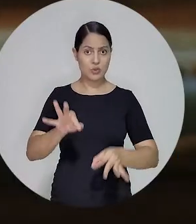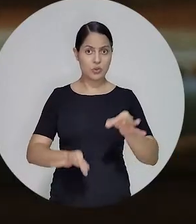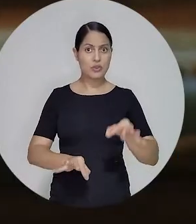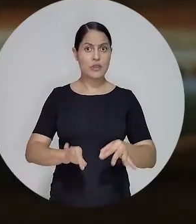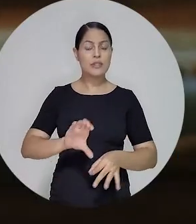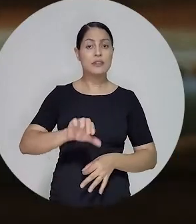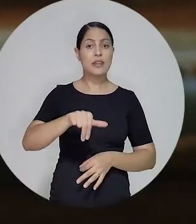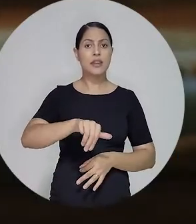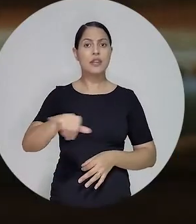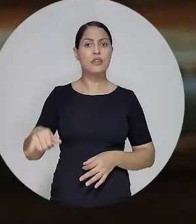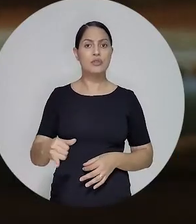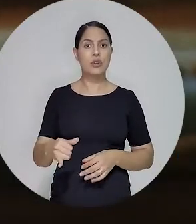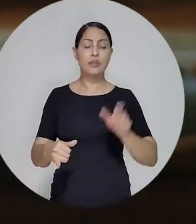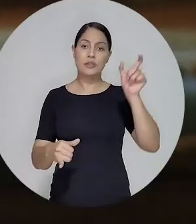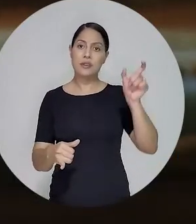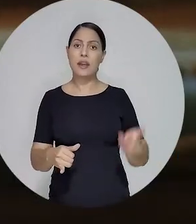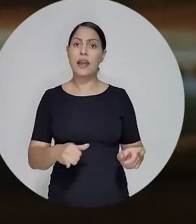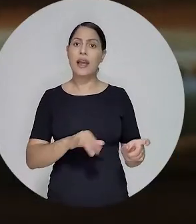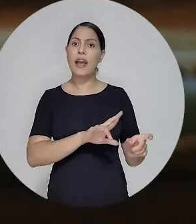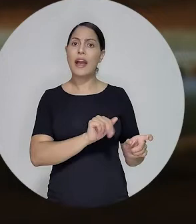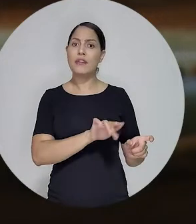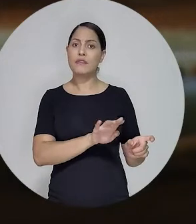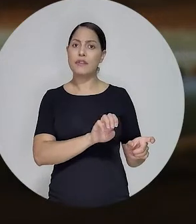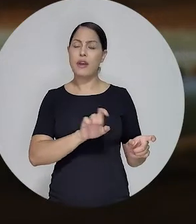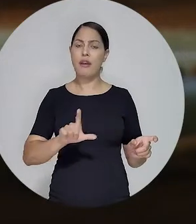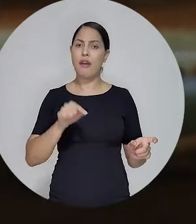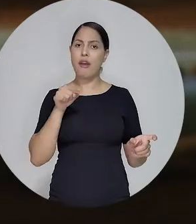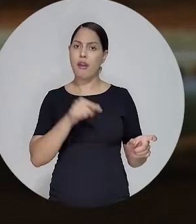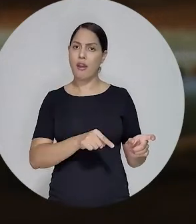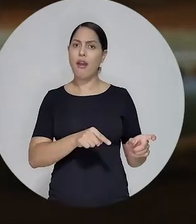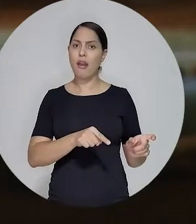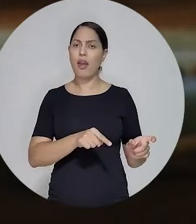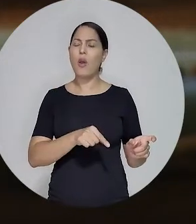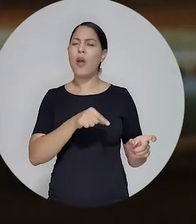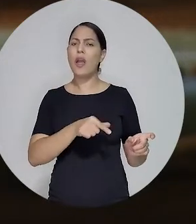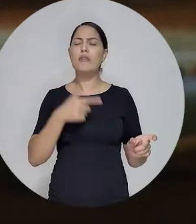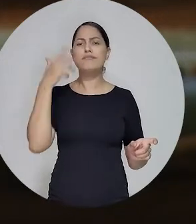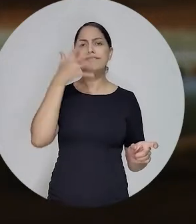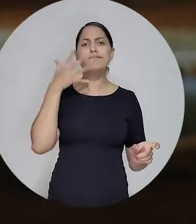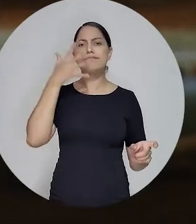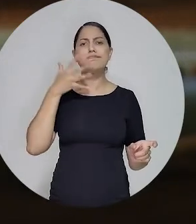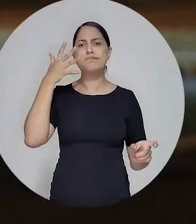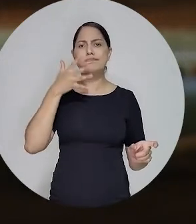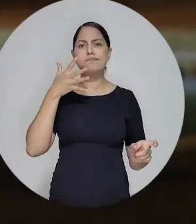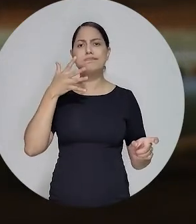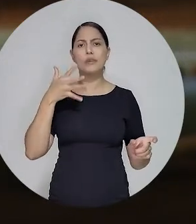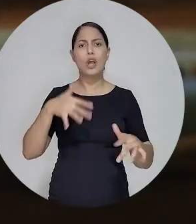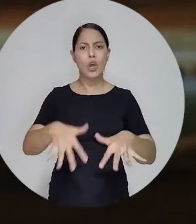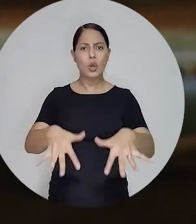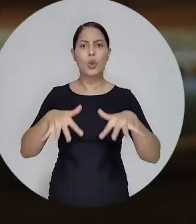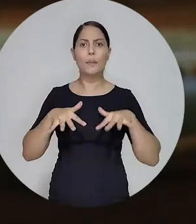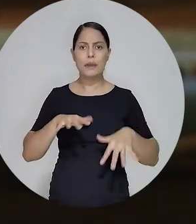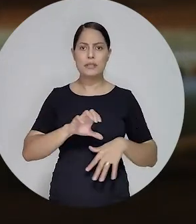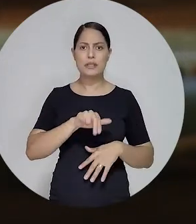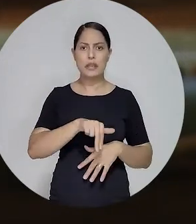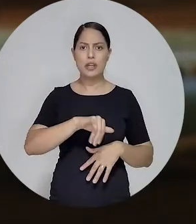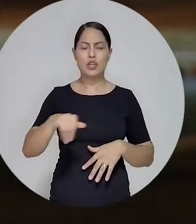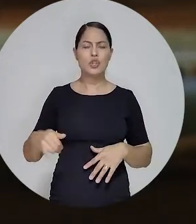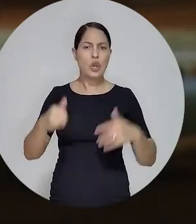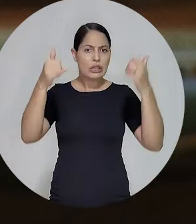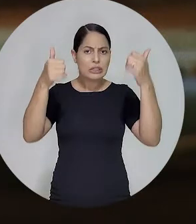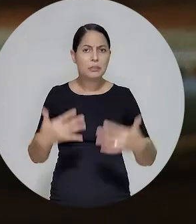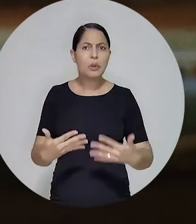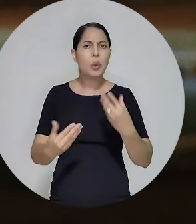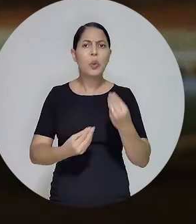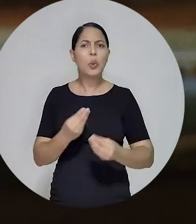de Justiça, o presidente da OAB de Goiás, Rafael Lara Martins, participou de sustentação oral no plenário do CNJ